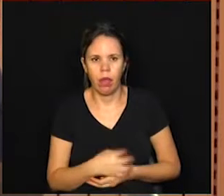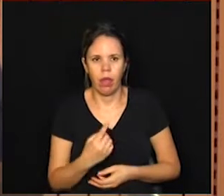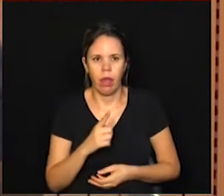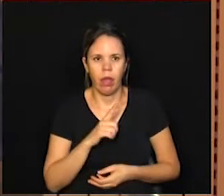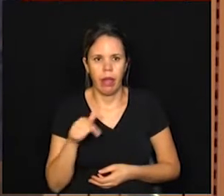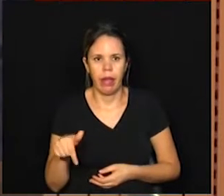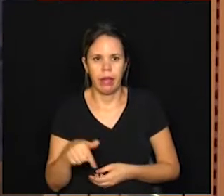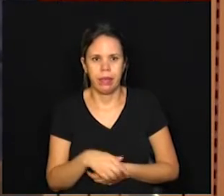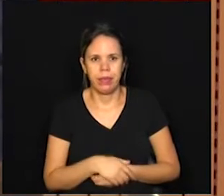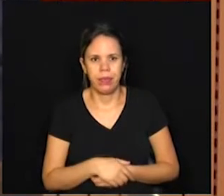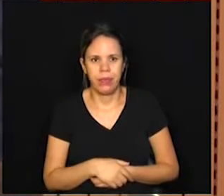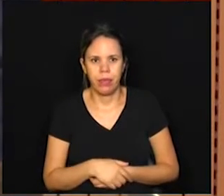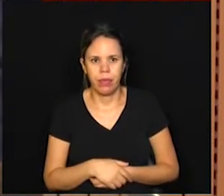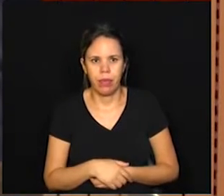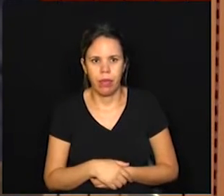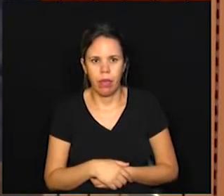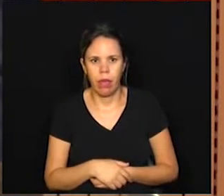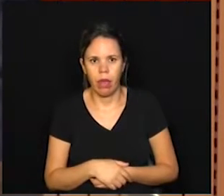aqui